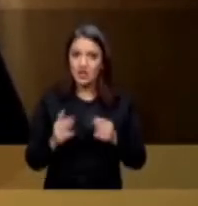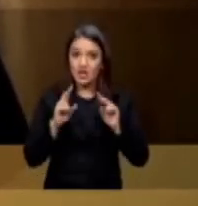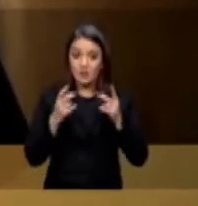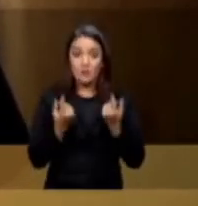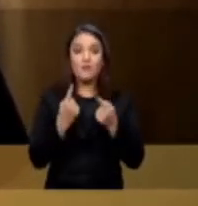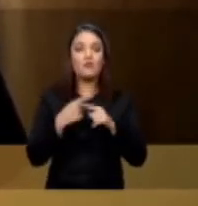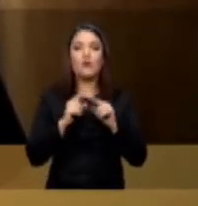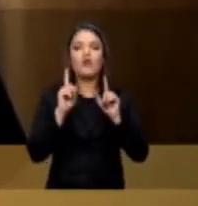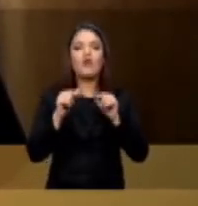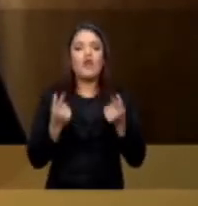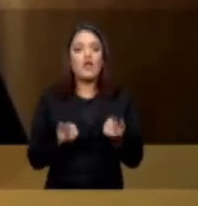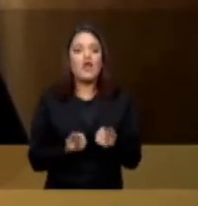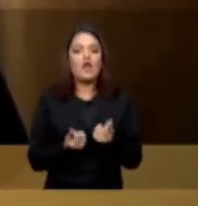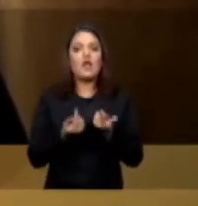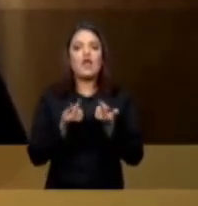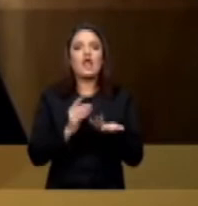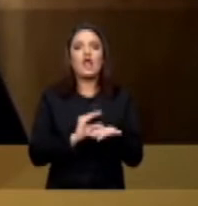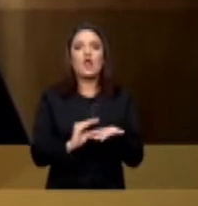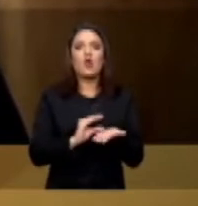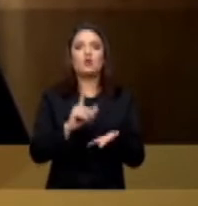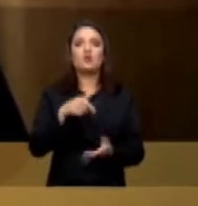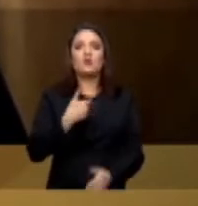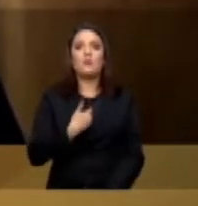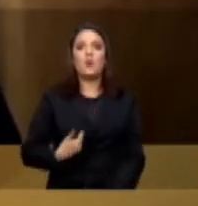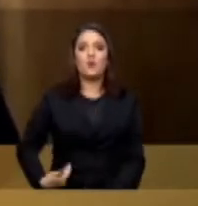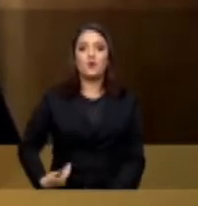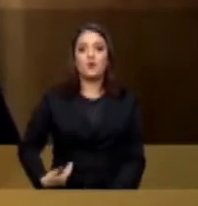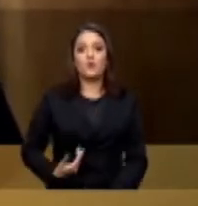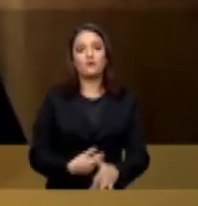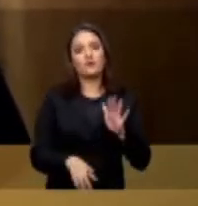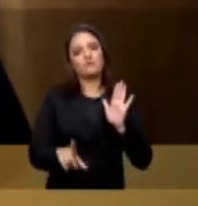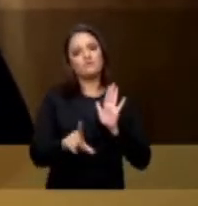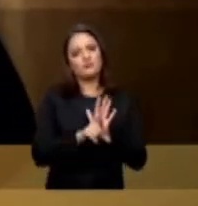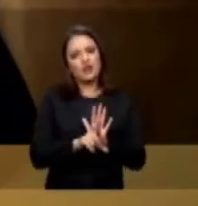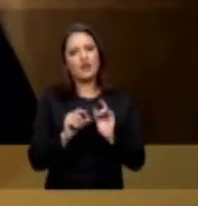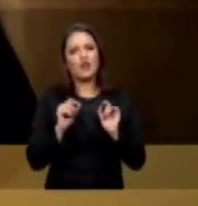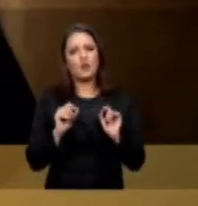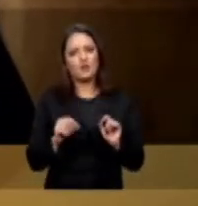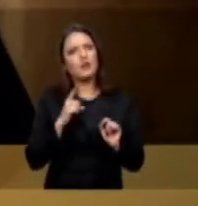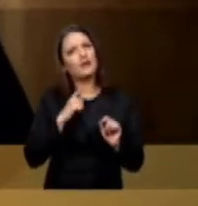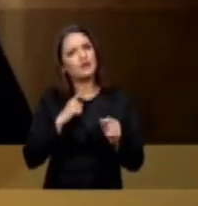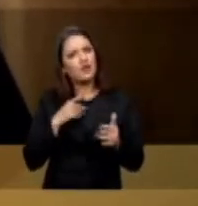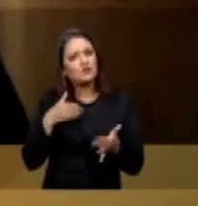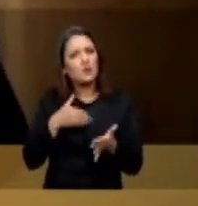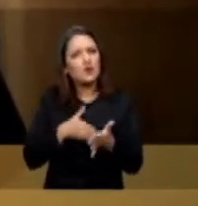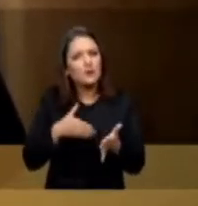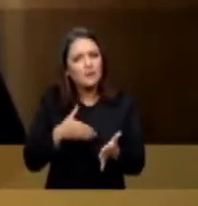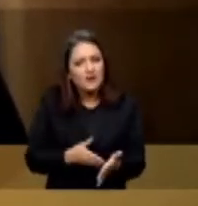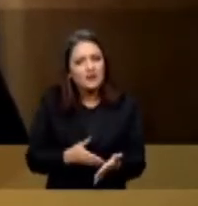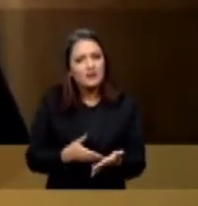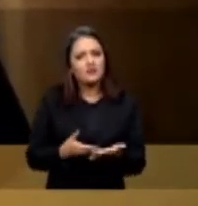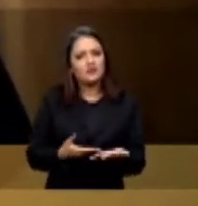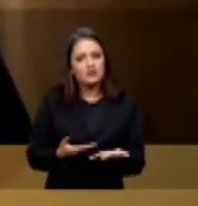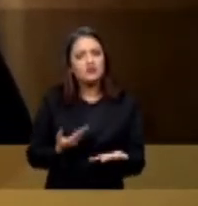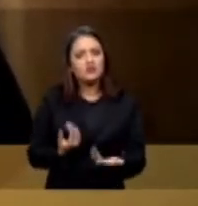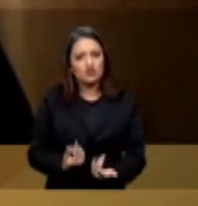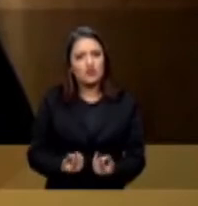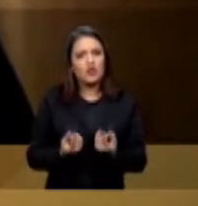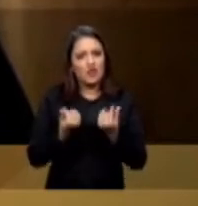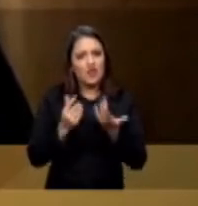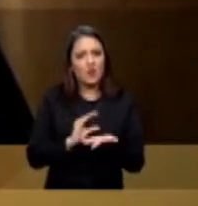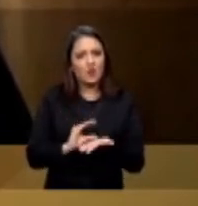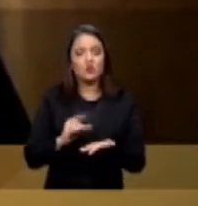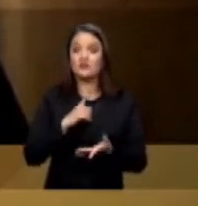recursos públicos. E o legislador, trabalhando com uma lógica de finitude e escassez de recursos,